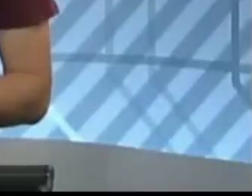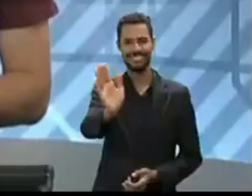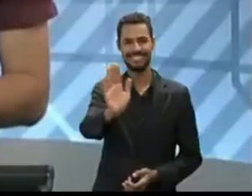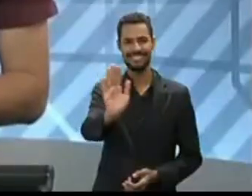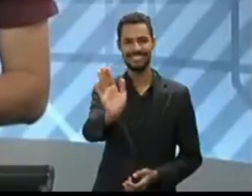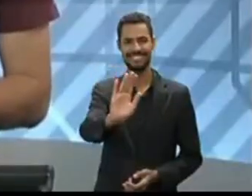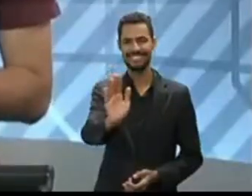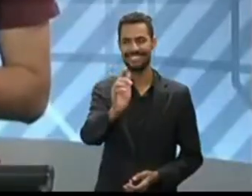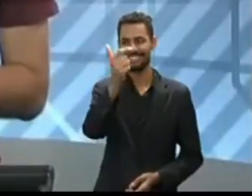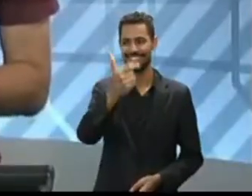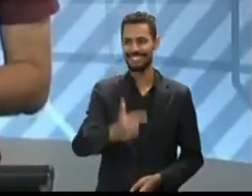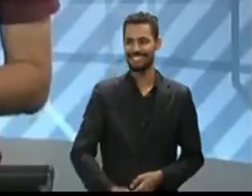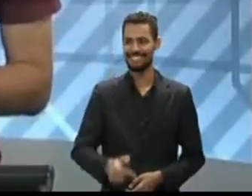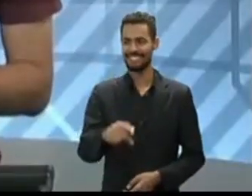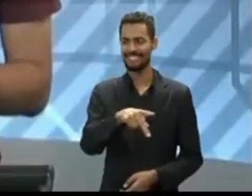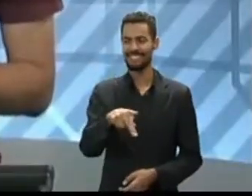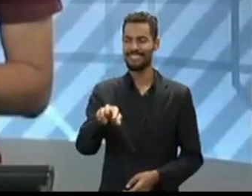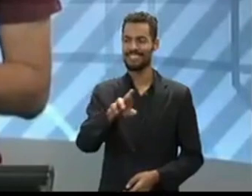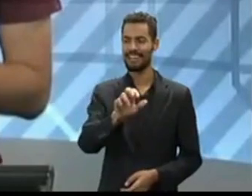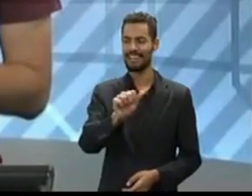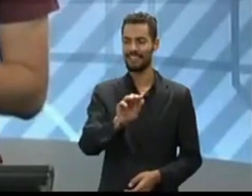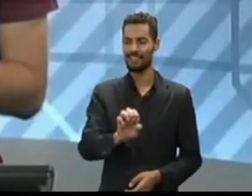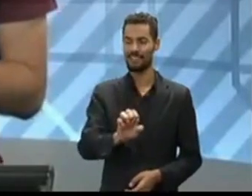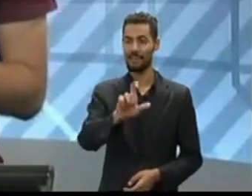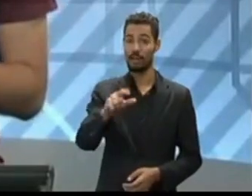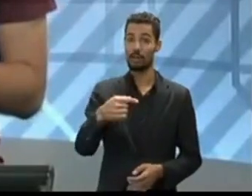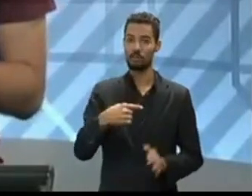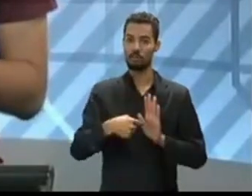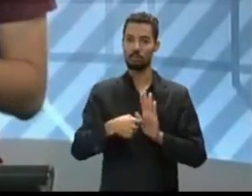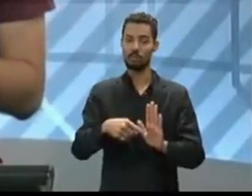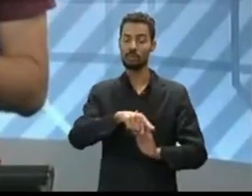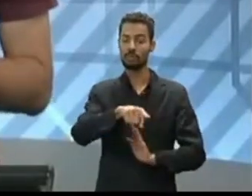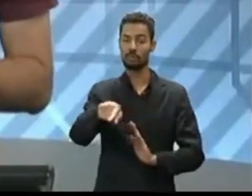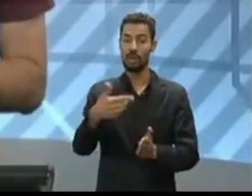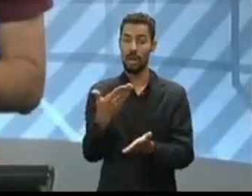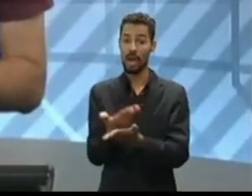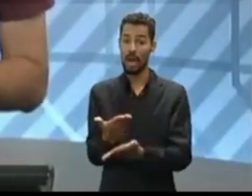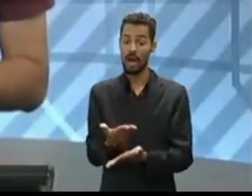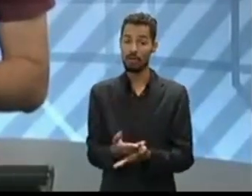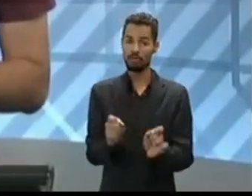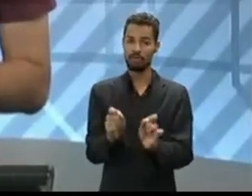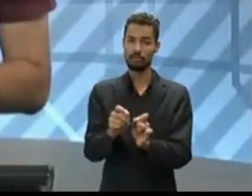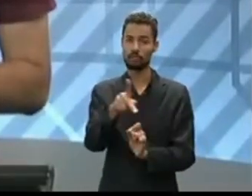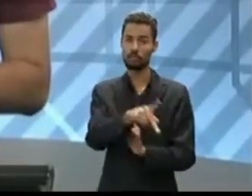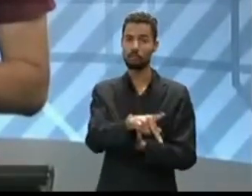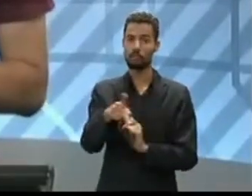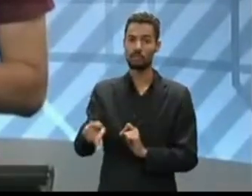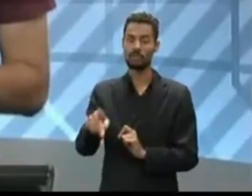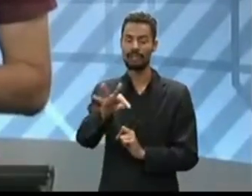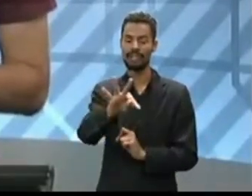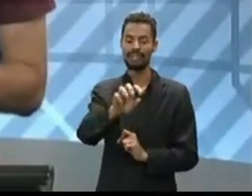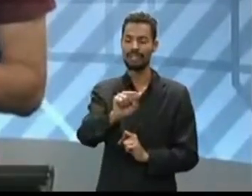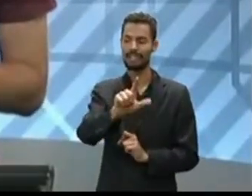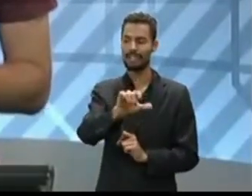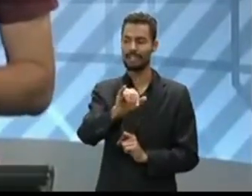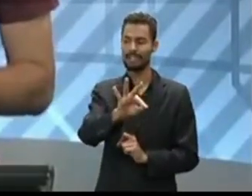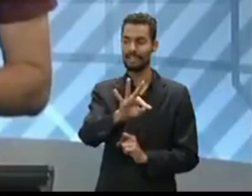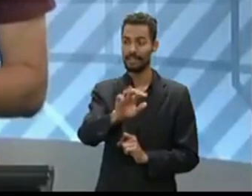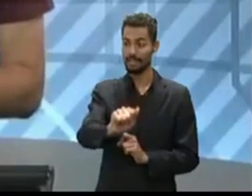Olá pessoal, aqui é o professor Rafael Bento. Eu vou apresentar para vocês essa aula produzida pela professora Thalita